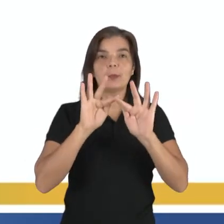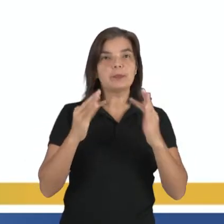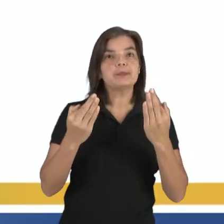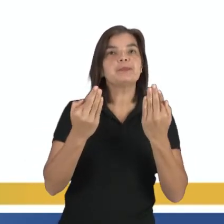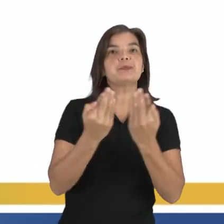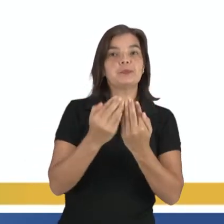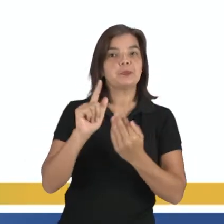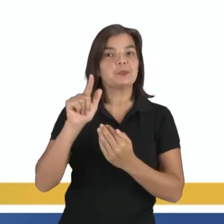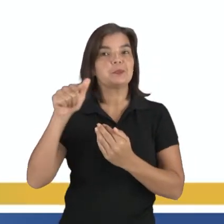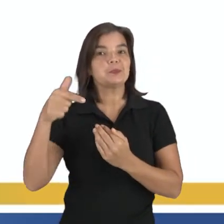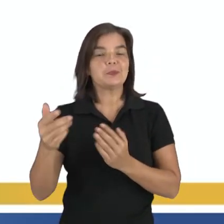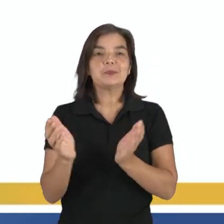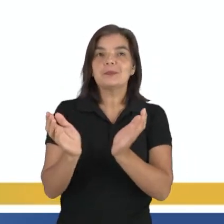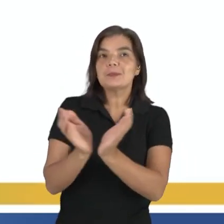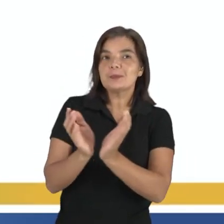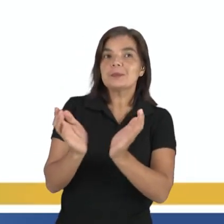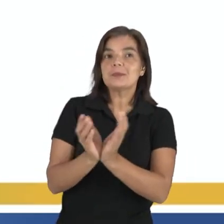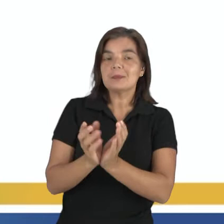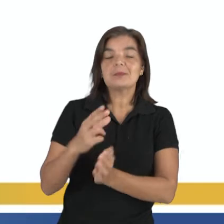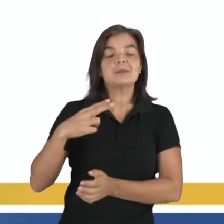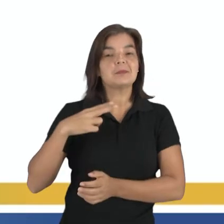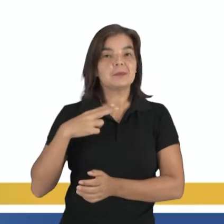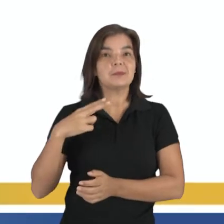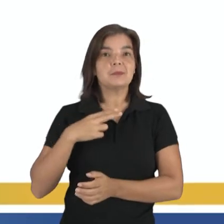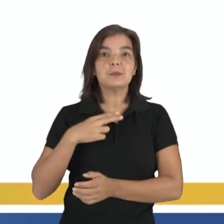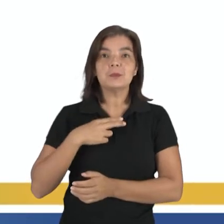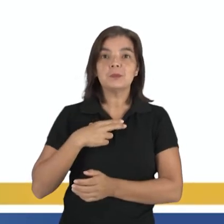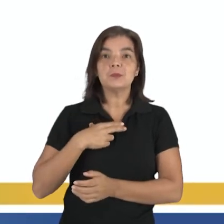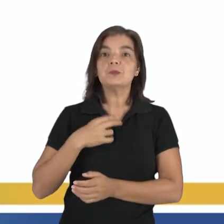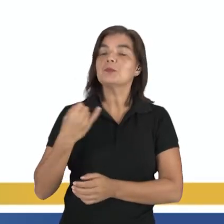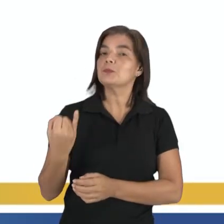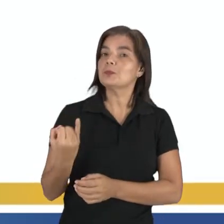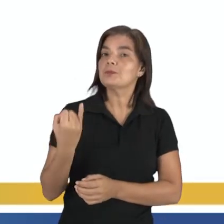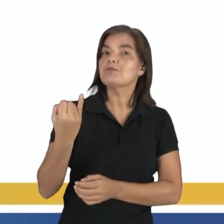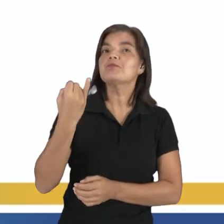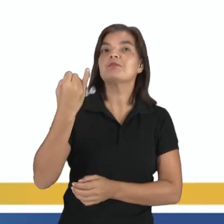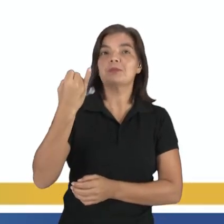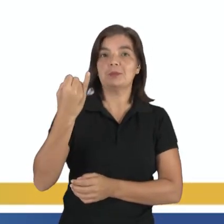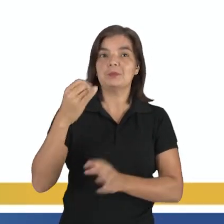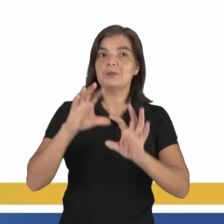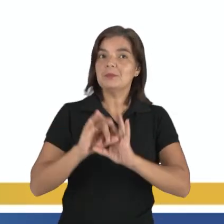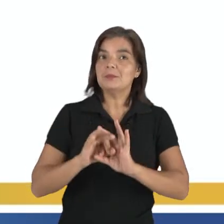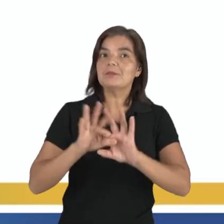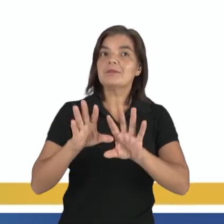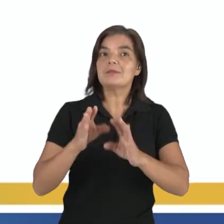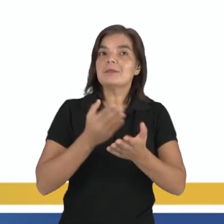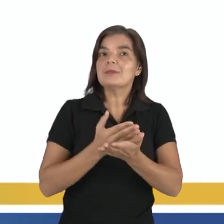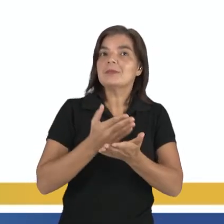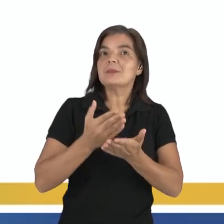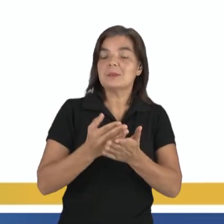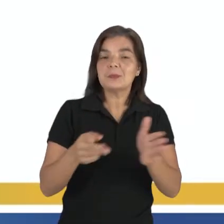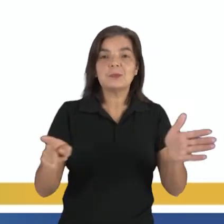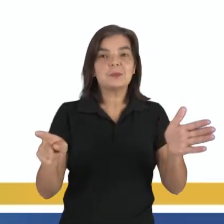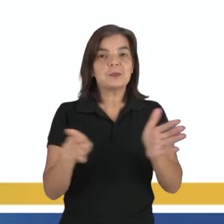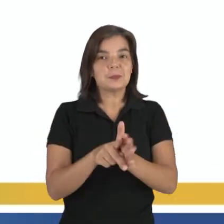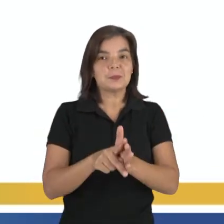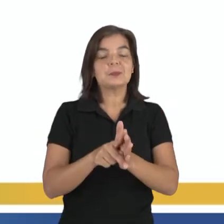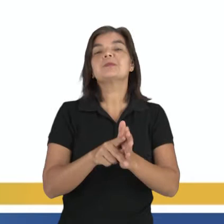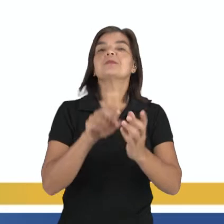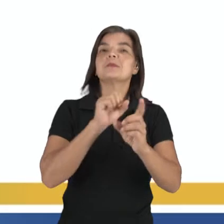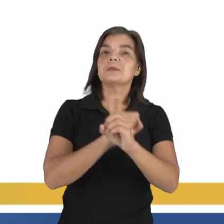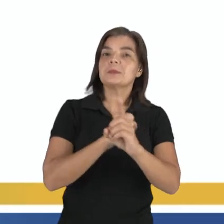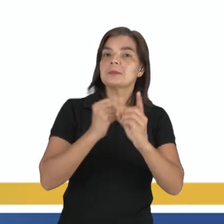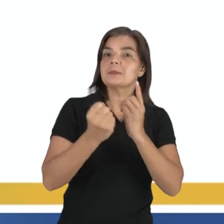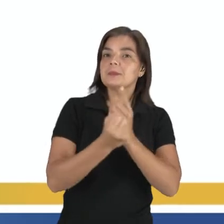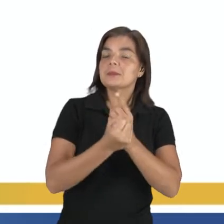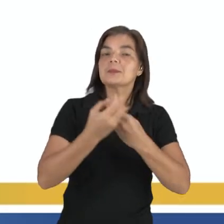a família e outras sociedades particulares, cujos princípios de liberdade e